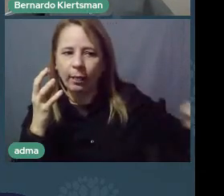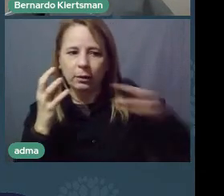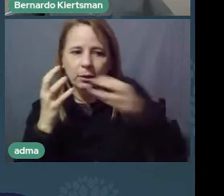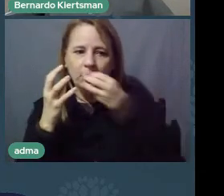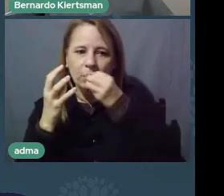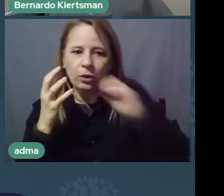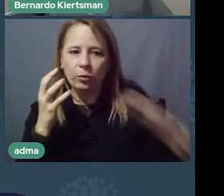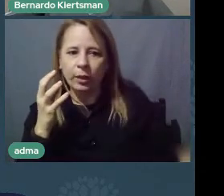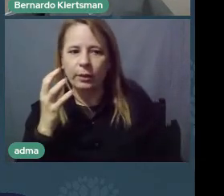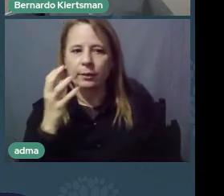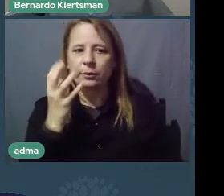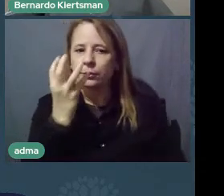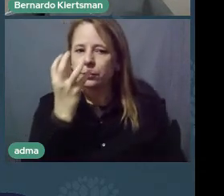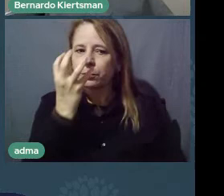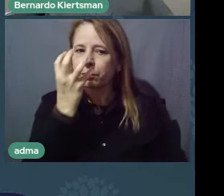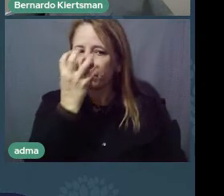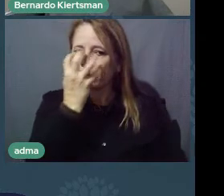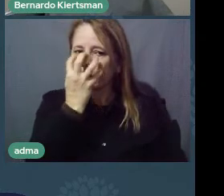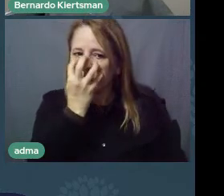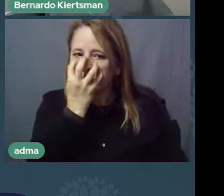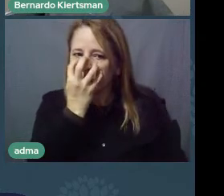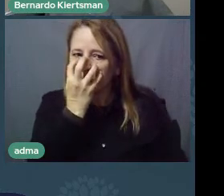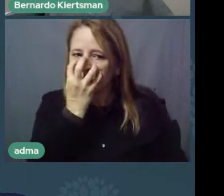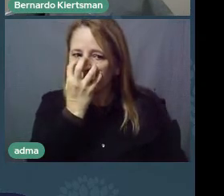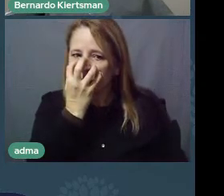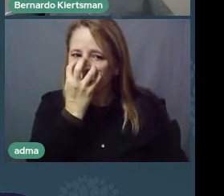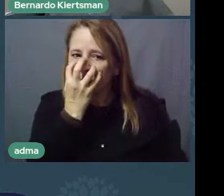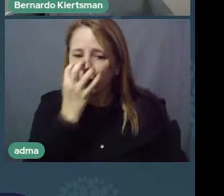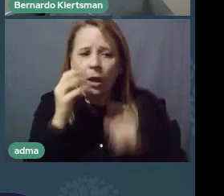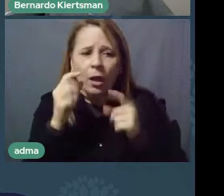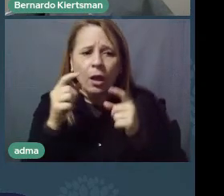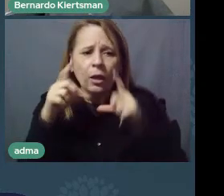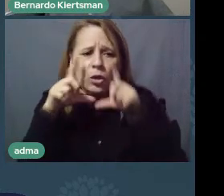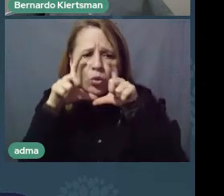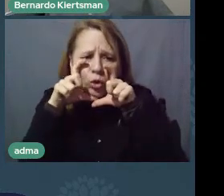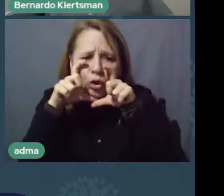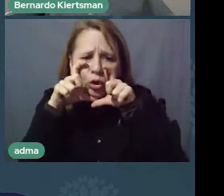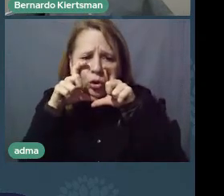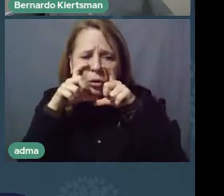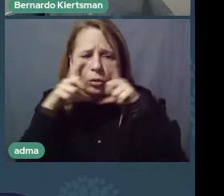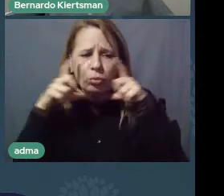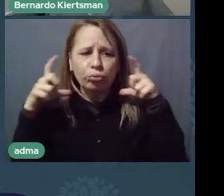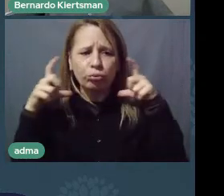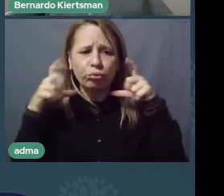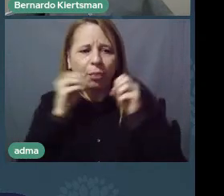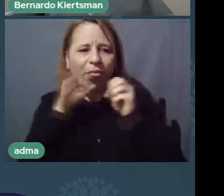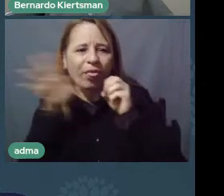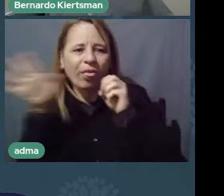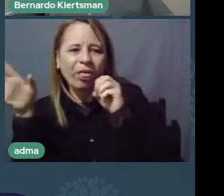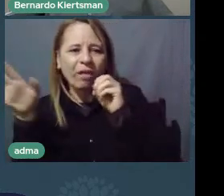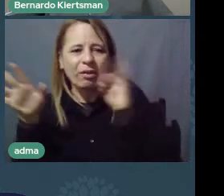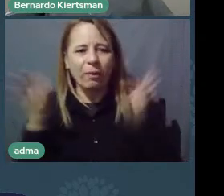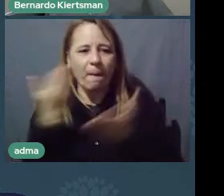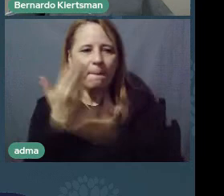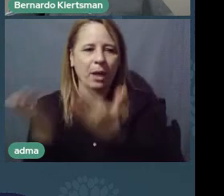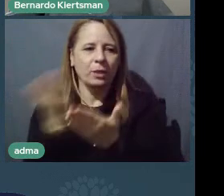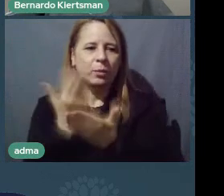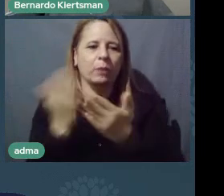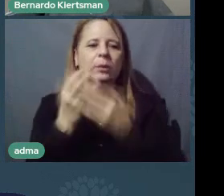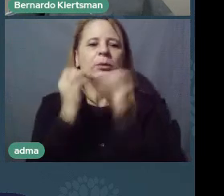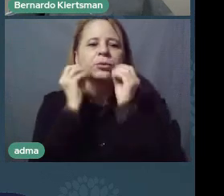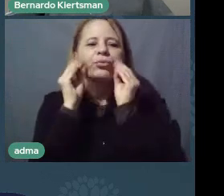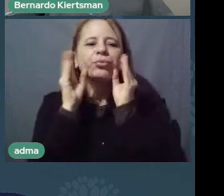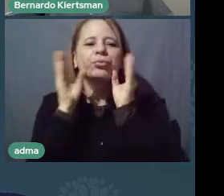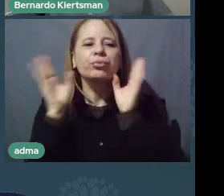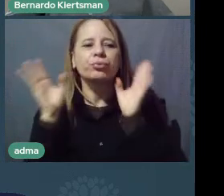olha o tamanho dessa máscara. O rostinho da criança termina aqui, olha o tamanho que essa máscara tem. Isso aí